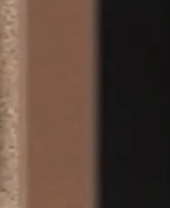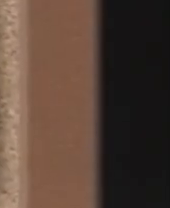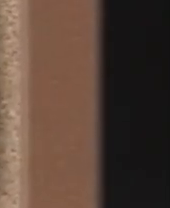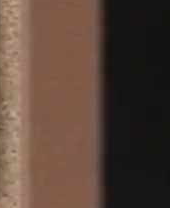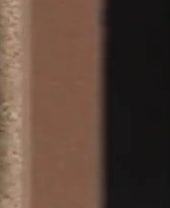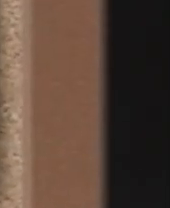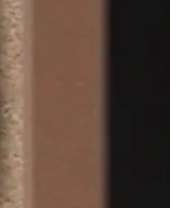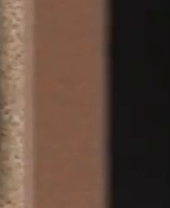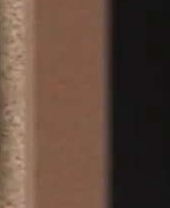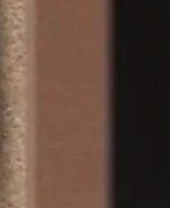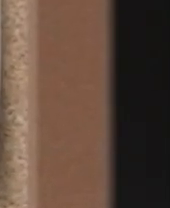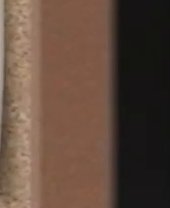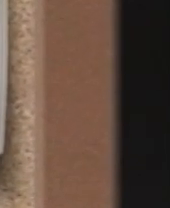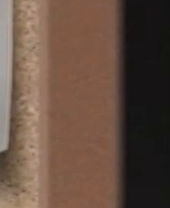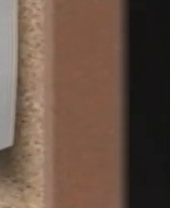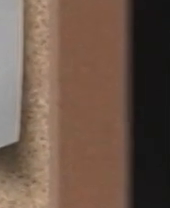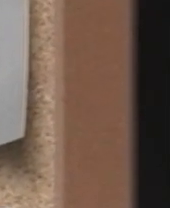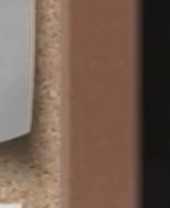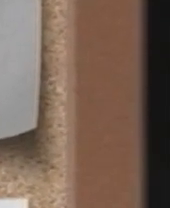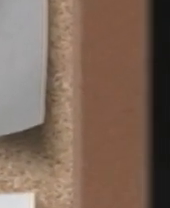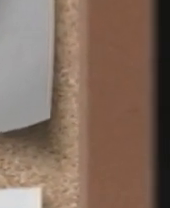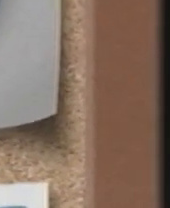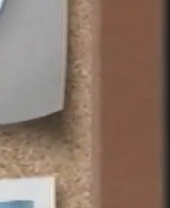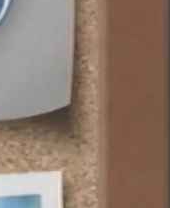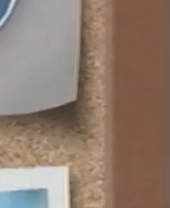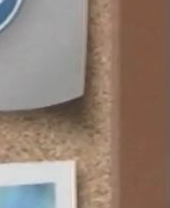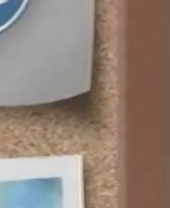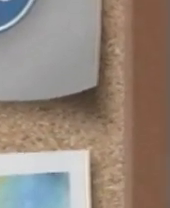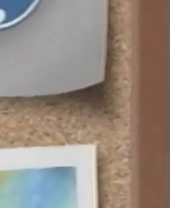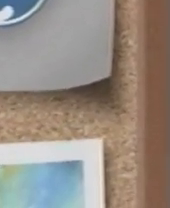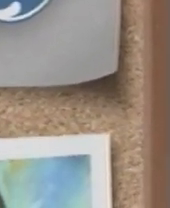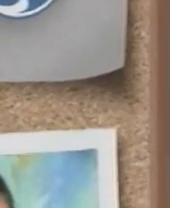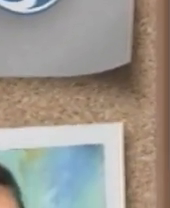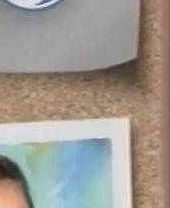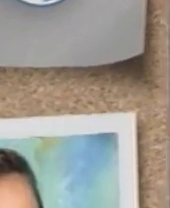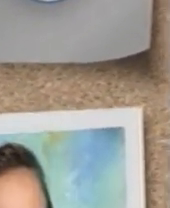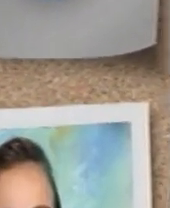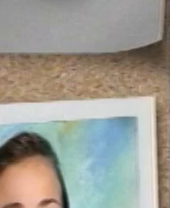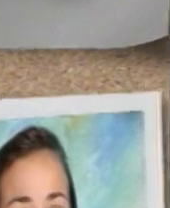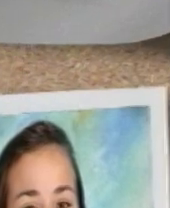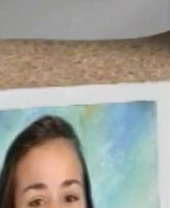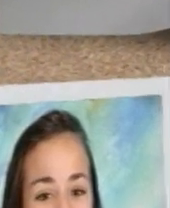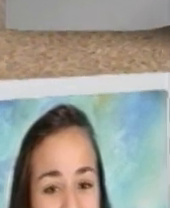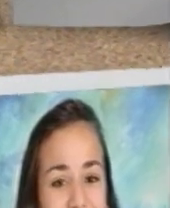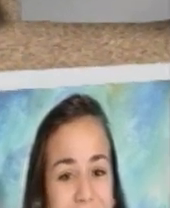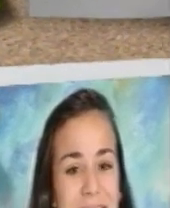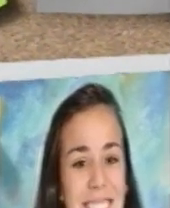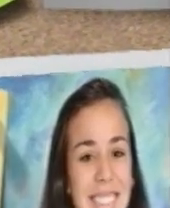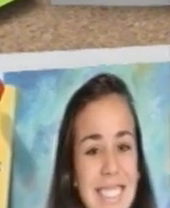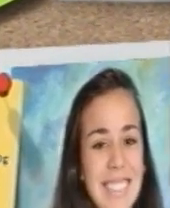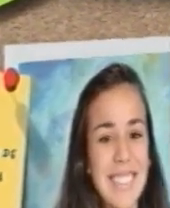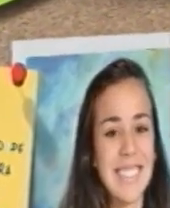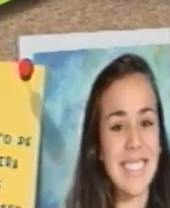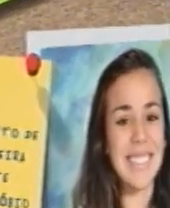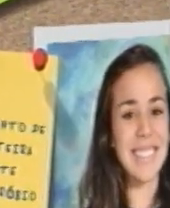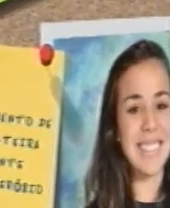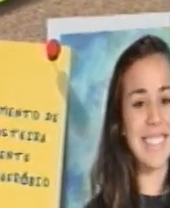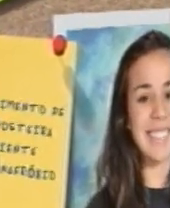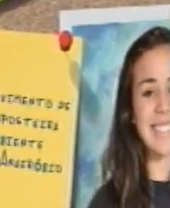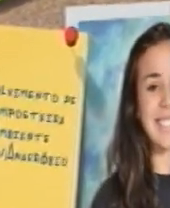e, a partir deste ano, também da GE, o prêmio é considerado pela comunidade científica como um dos mais